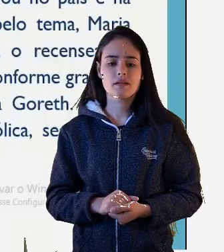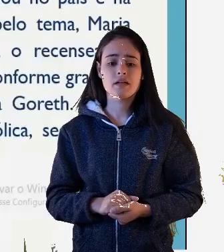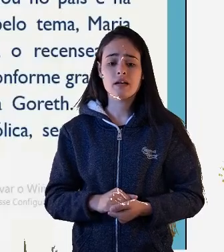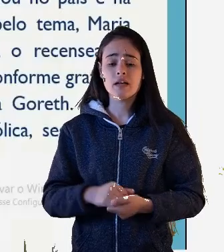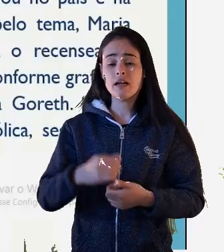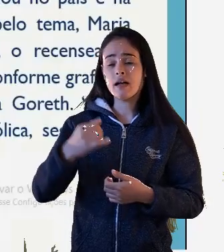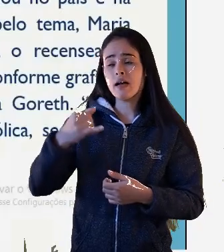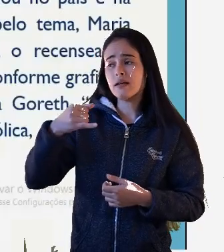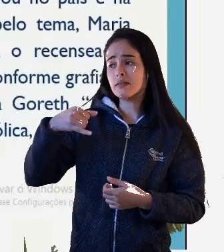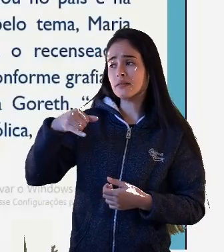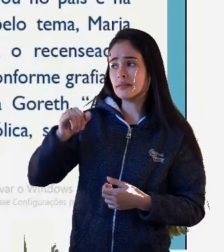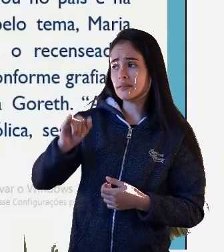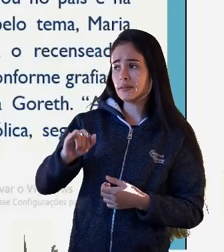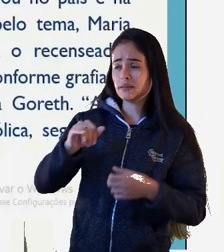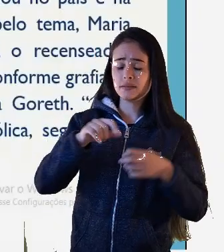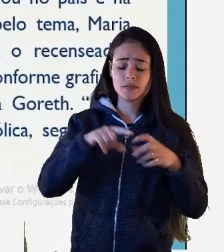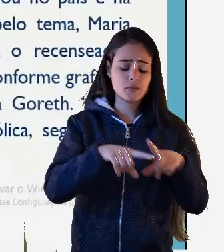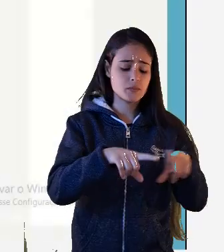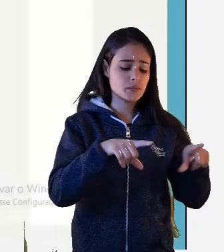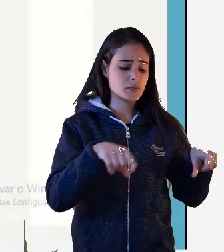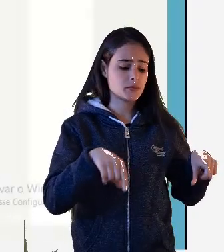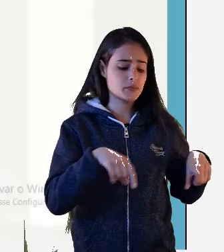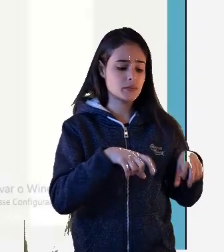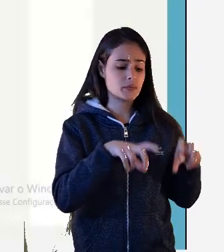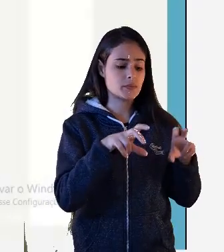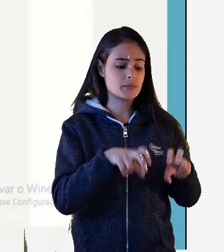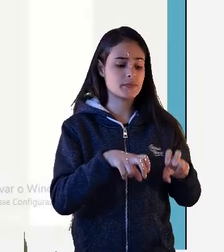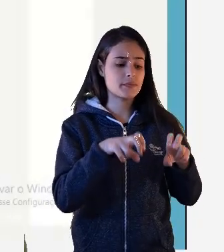lá no século XIX, em 1872.